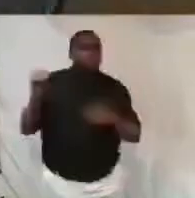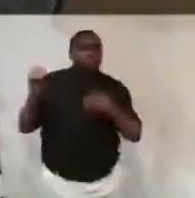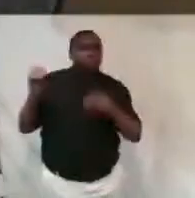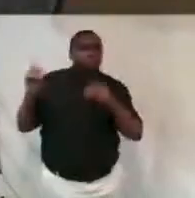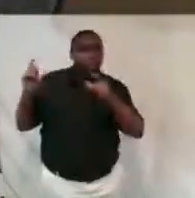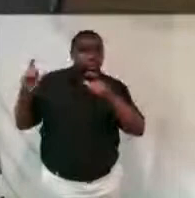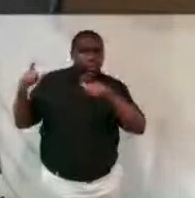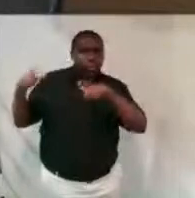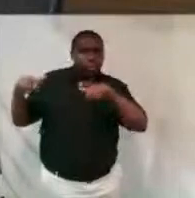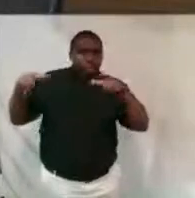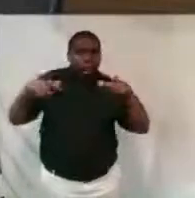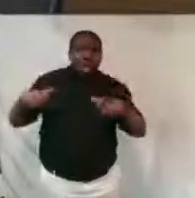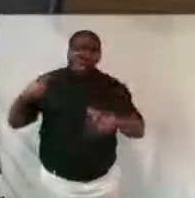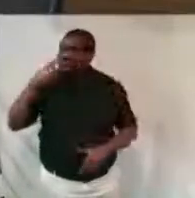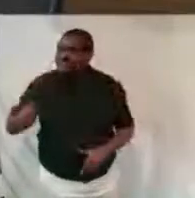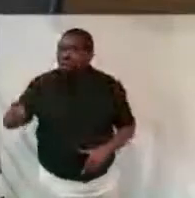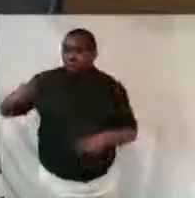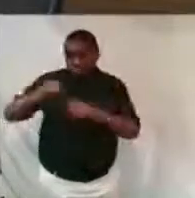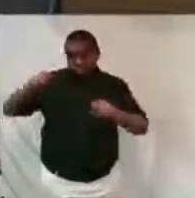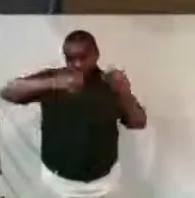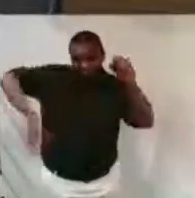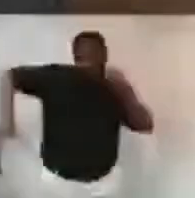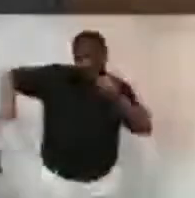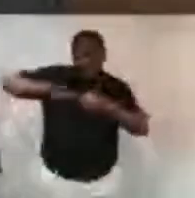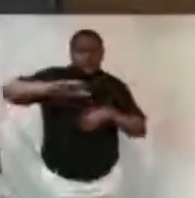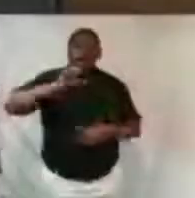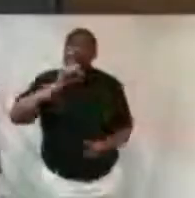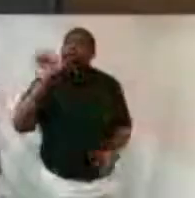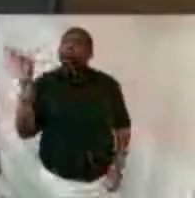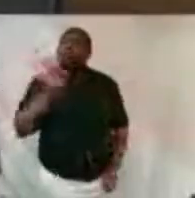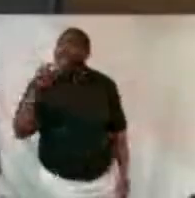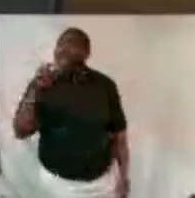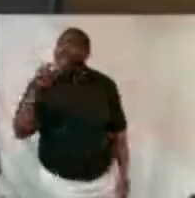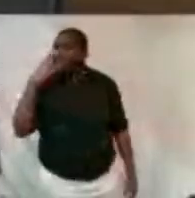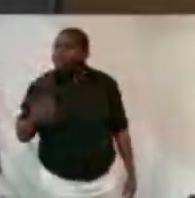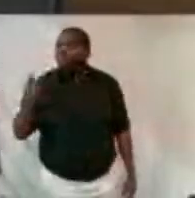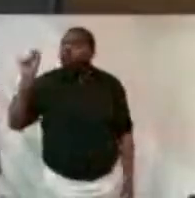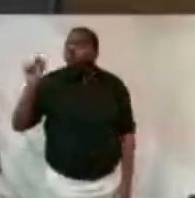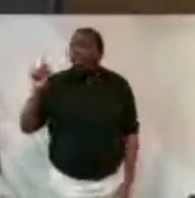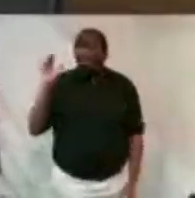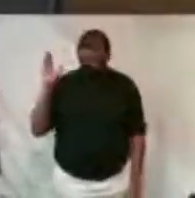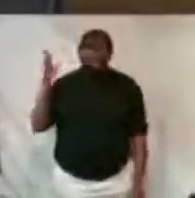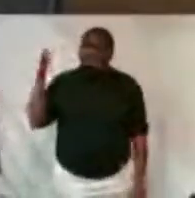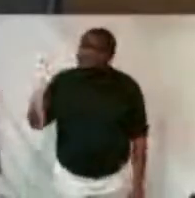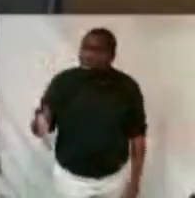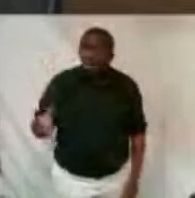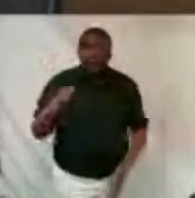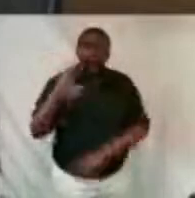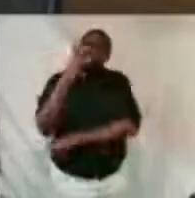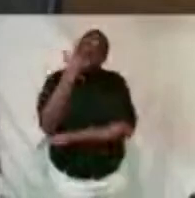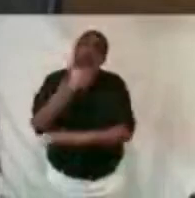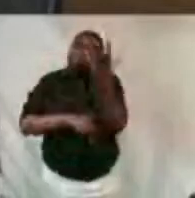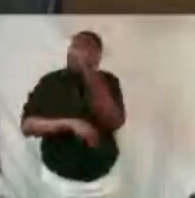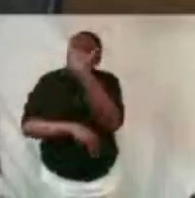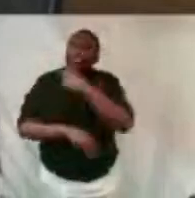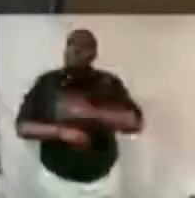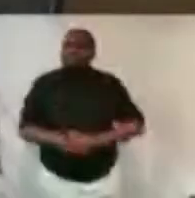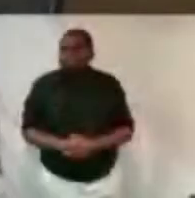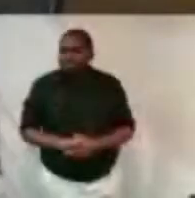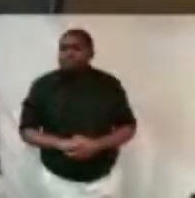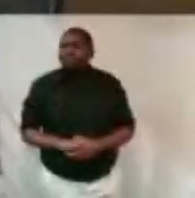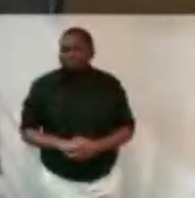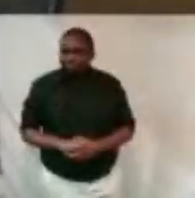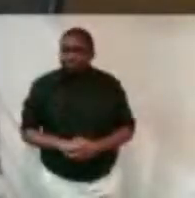Sendo mais de 8% do lixo que produz despejado diretamente na natureza. Durante o ano